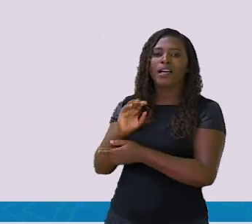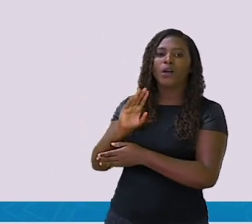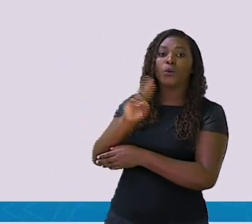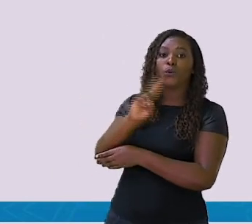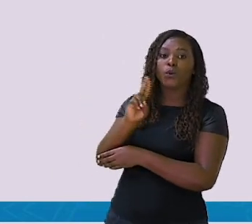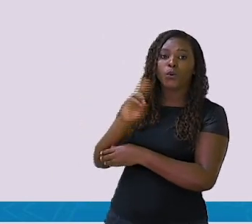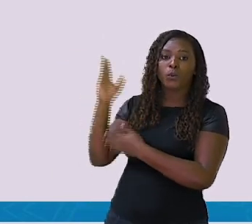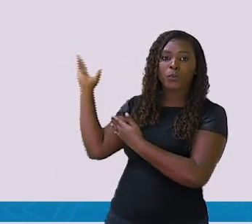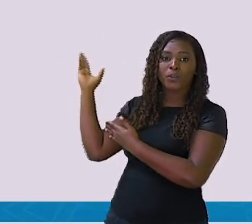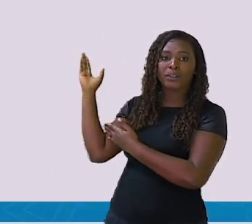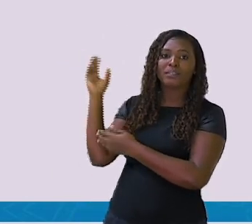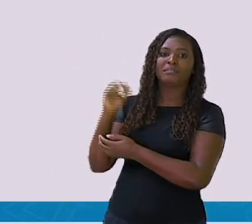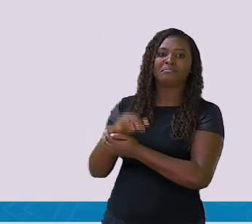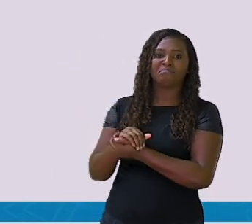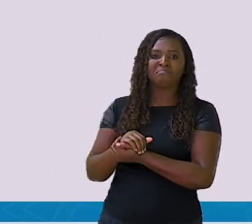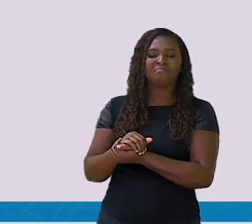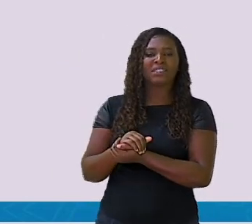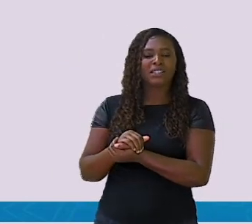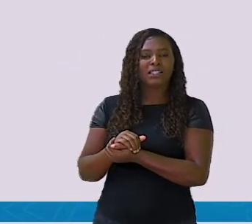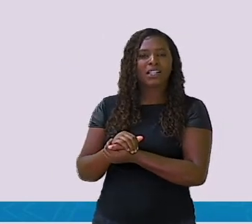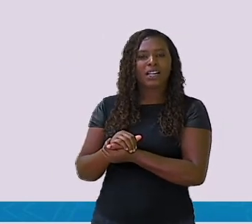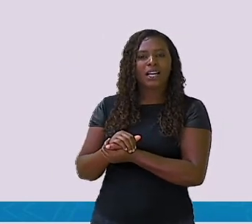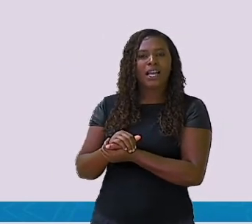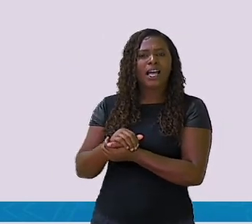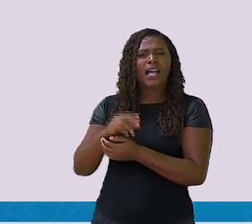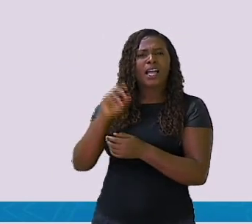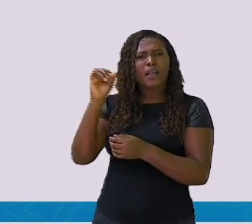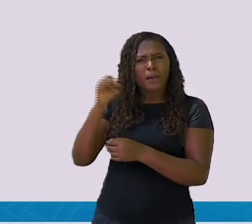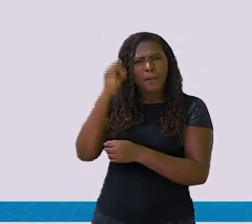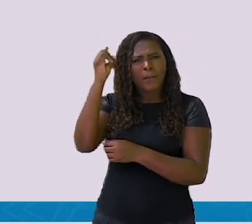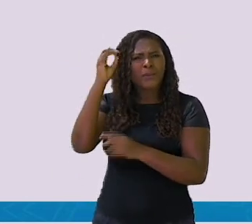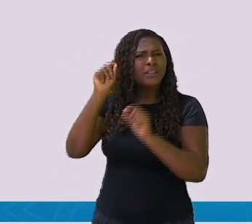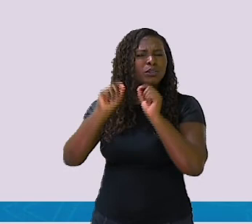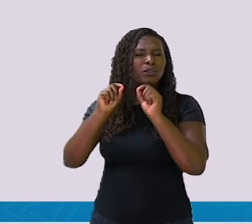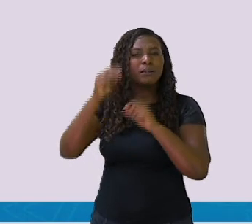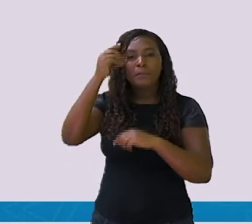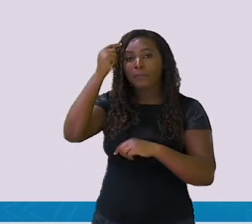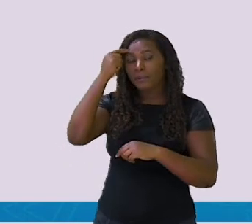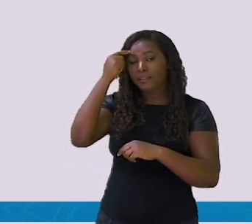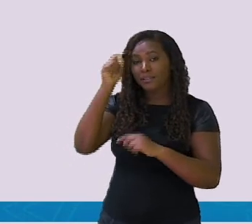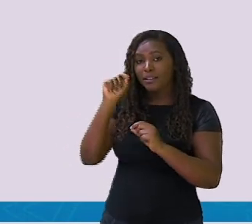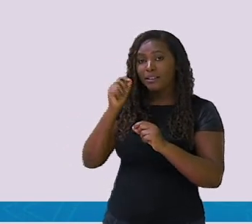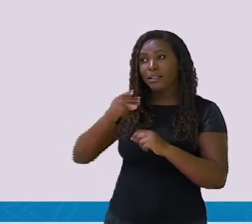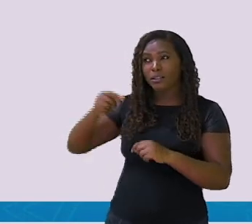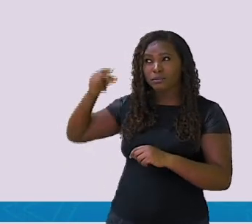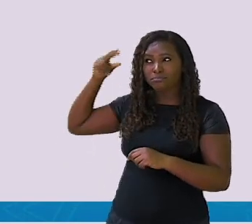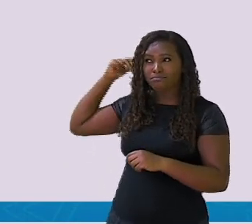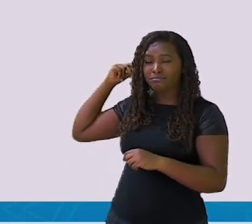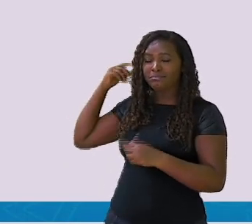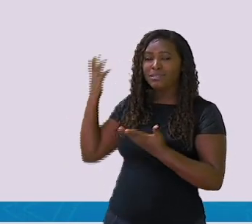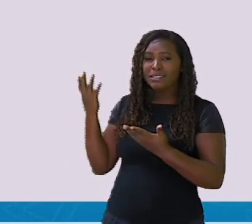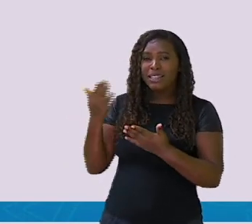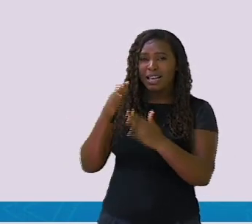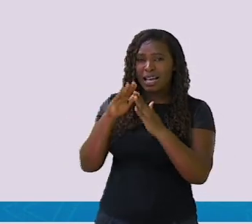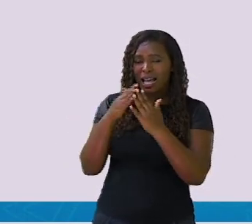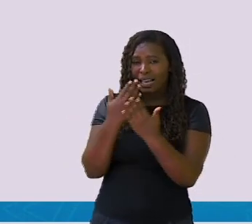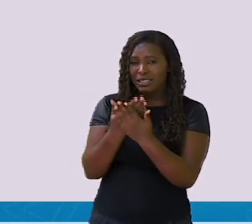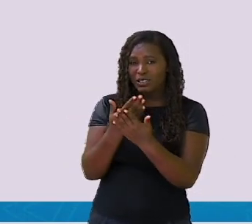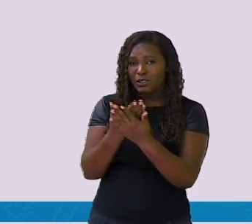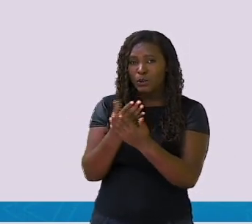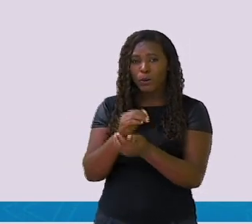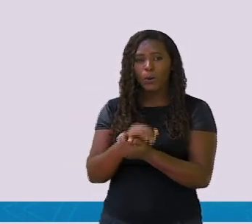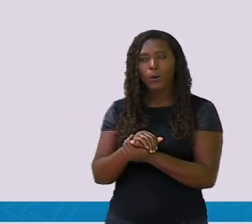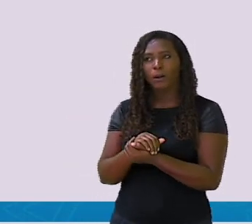muito importante falar que muito tempo antigo a escola tinha esse olhar. Quando você não estava